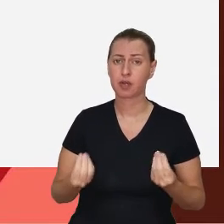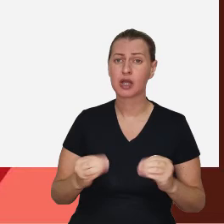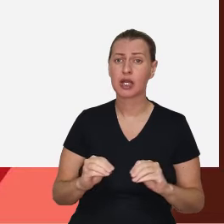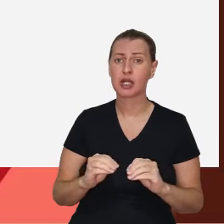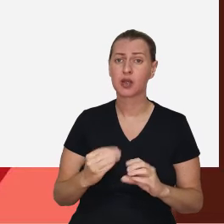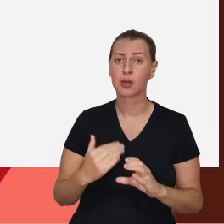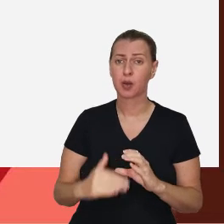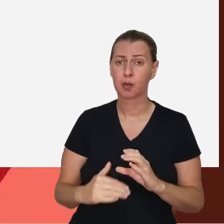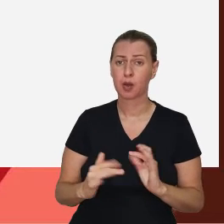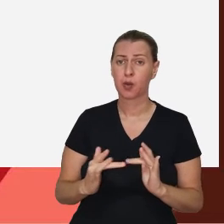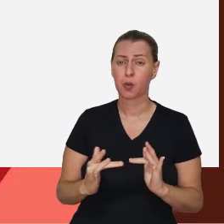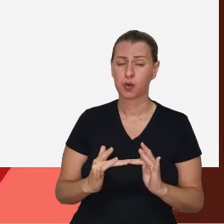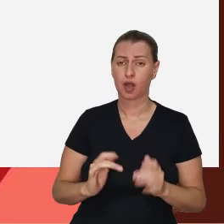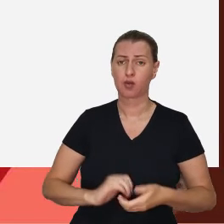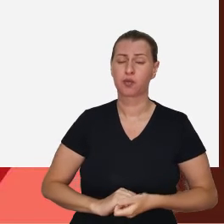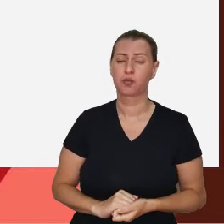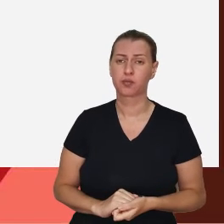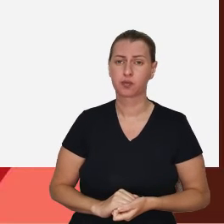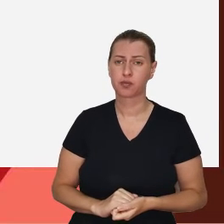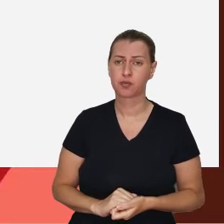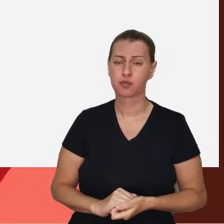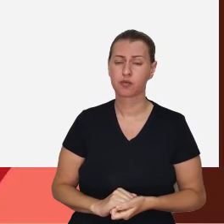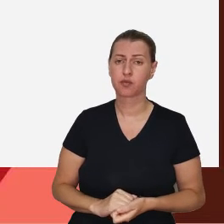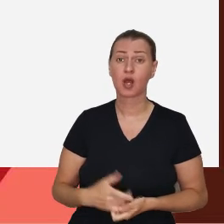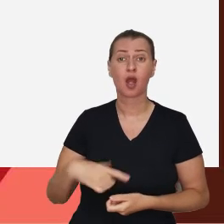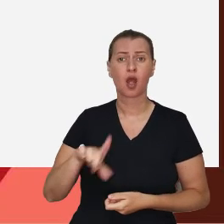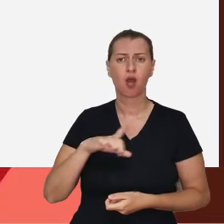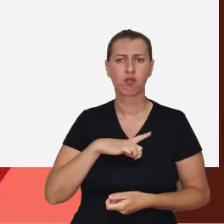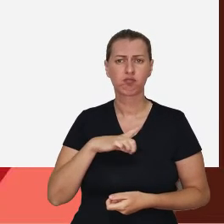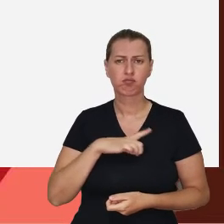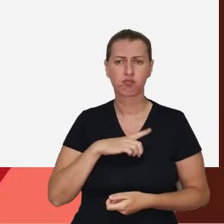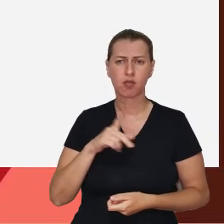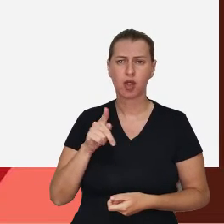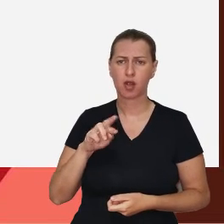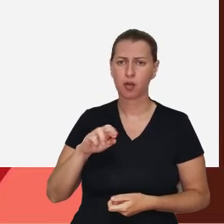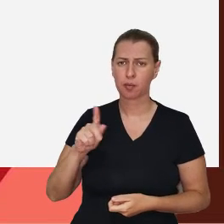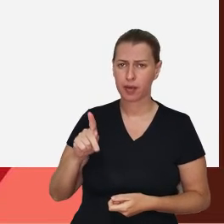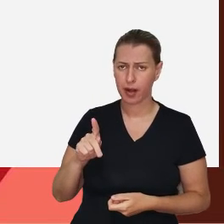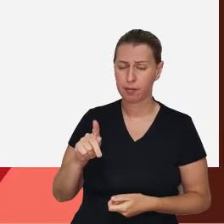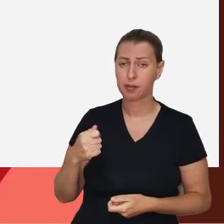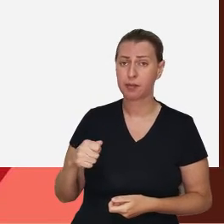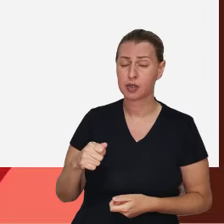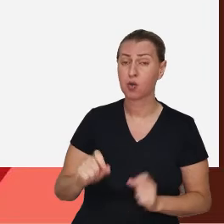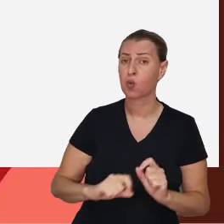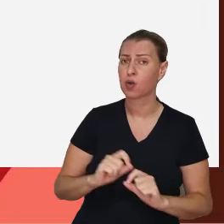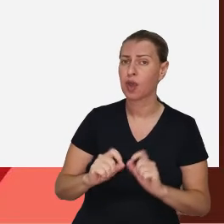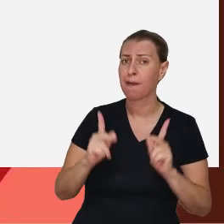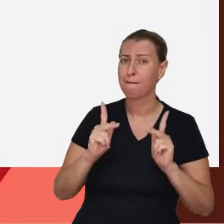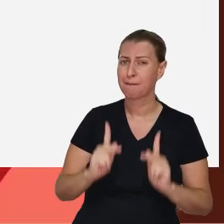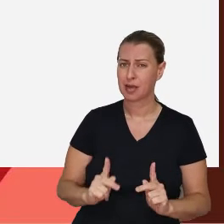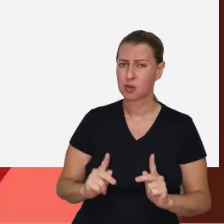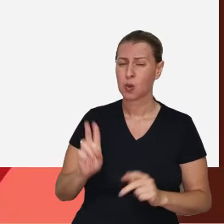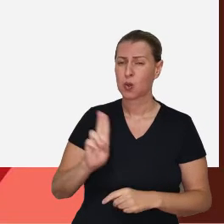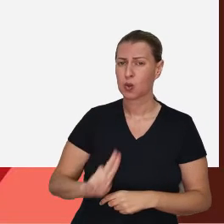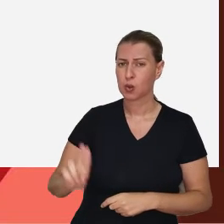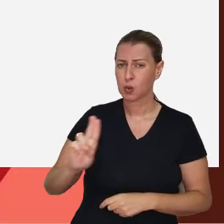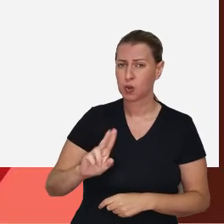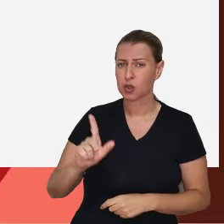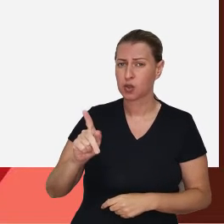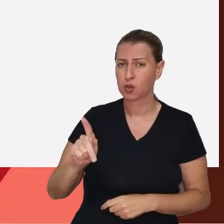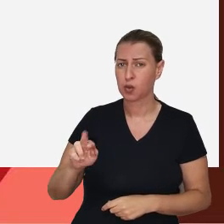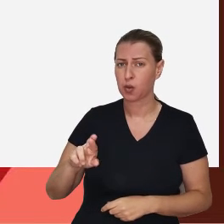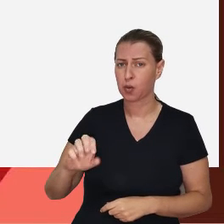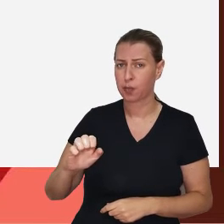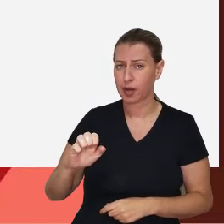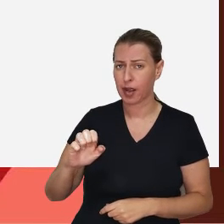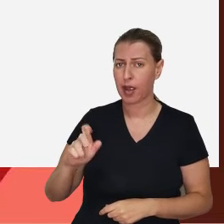contato. A respeito, por exemplo, eu tenho o PrEP sob demanda em si, Mas aquela pessoa que faz uso do PrEP normal ali,